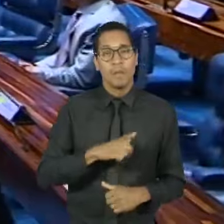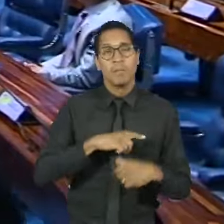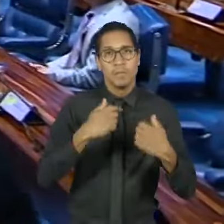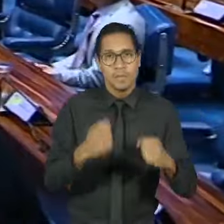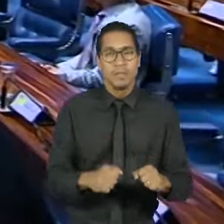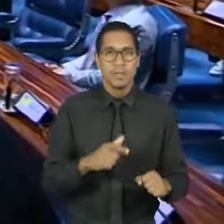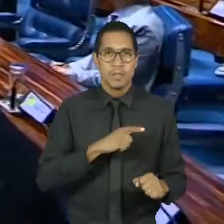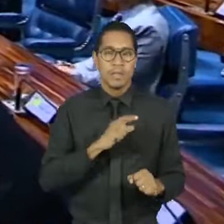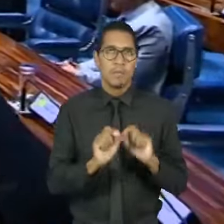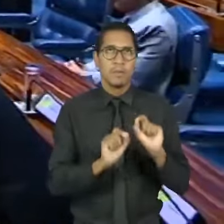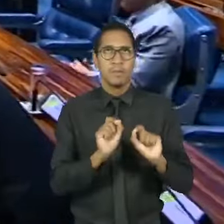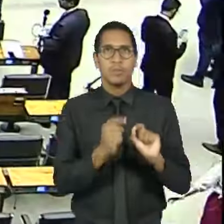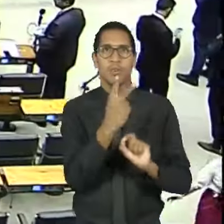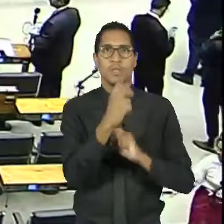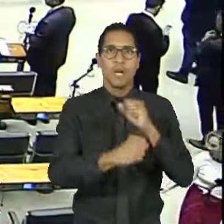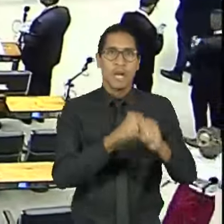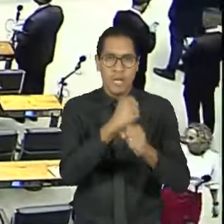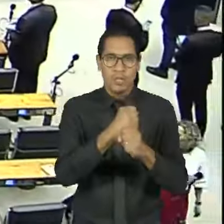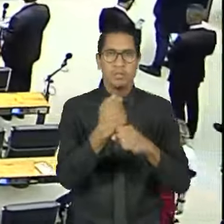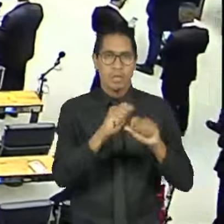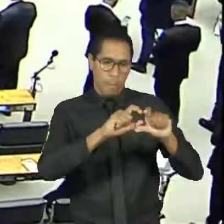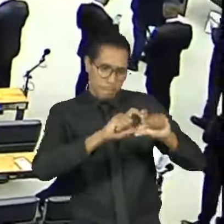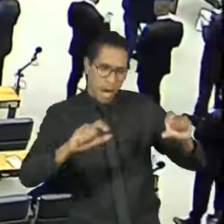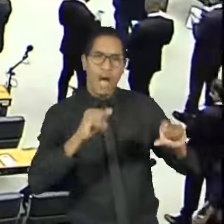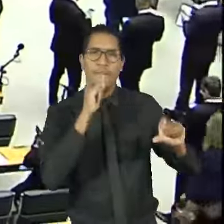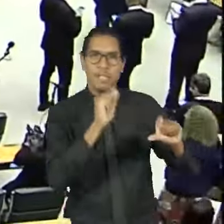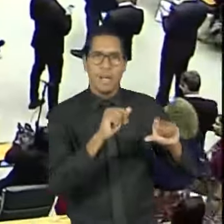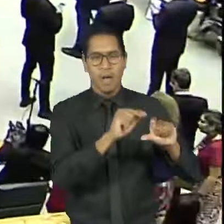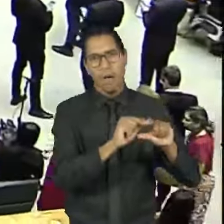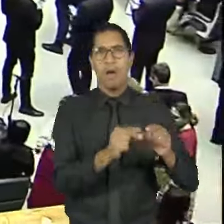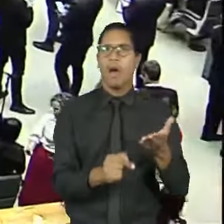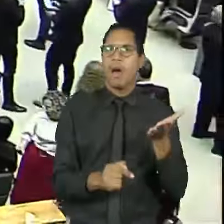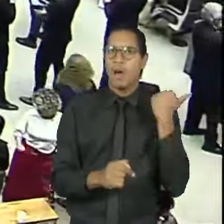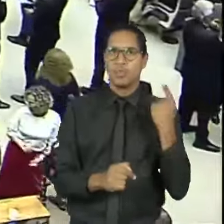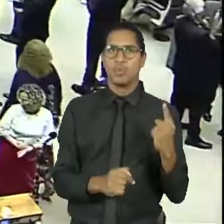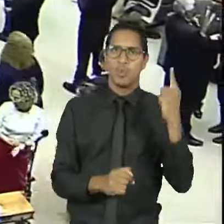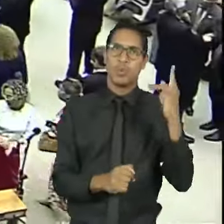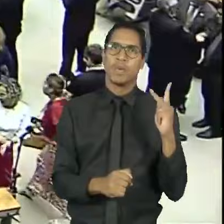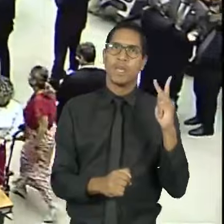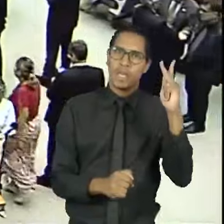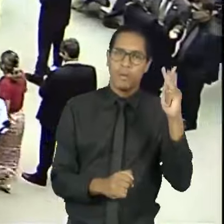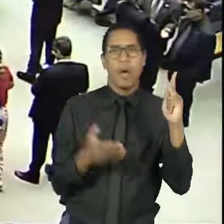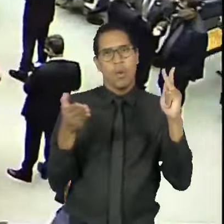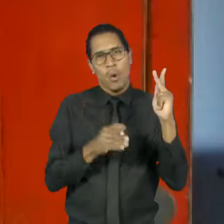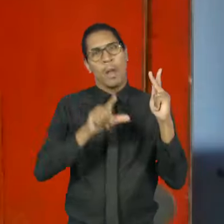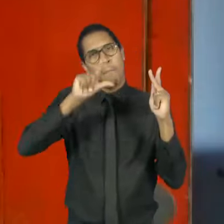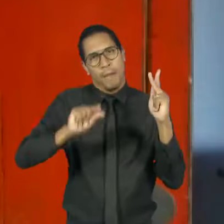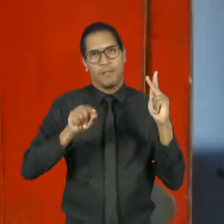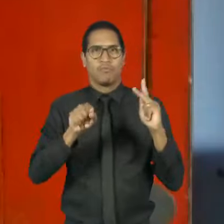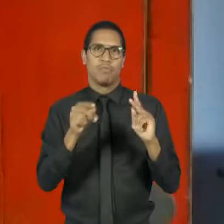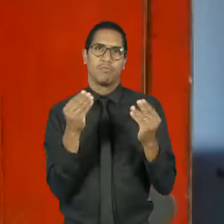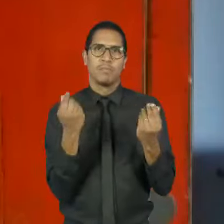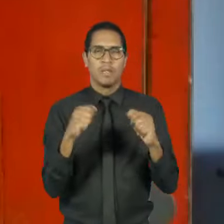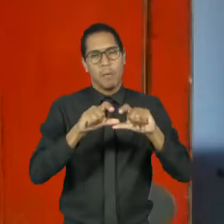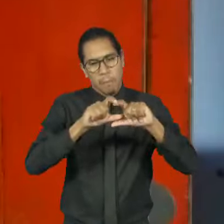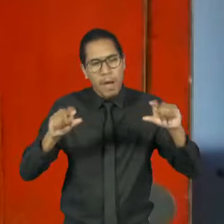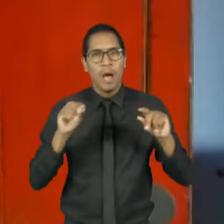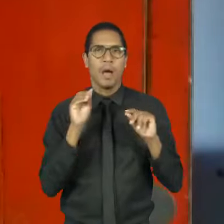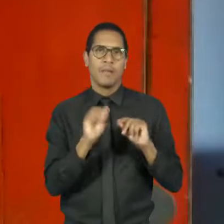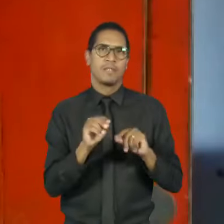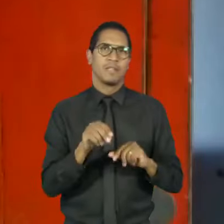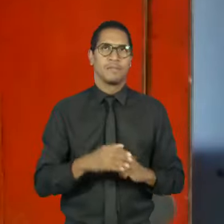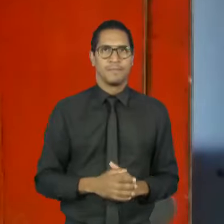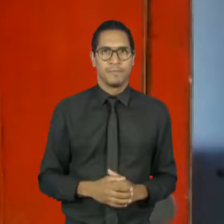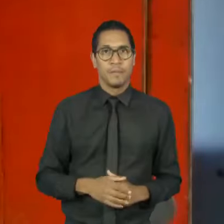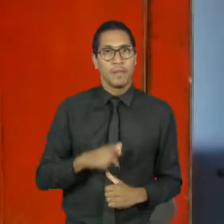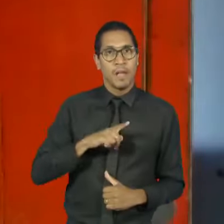pelo período mínimo de 2 anos a medida já passou pelas comissões da casa e Aguarda a votação no plenário para esta advogada especialista